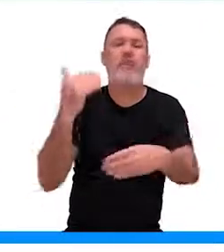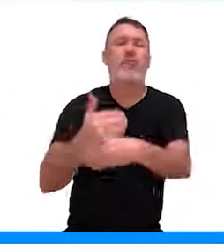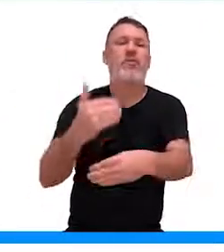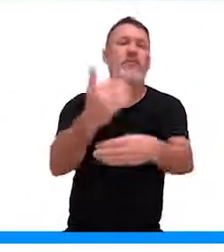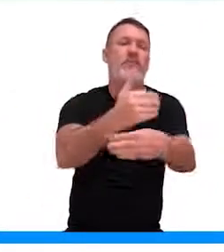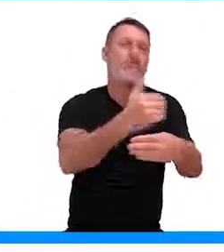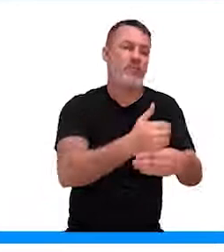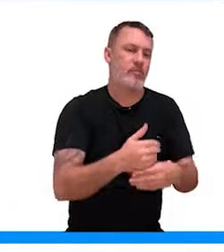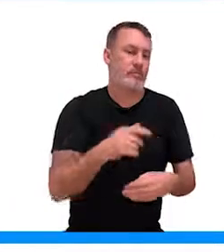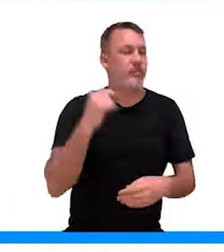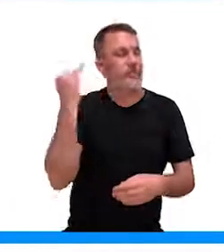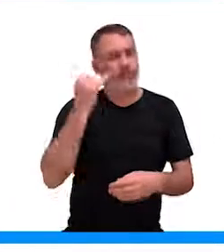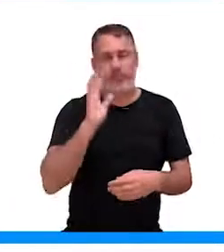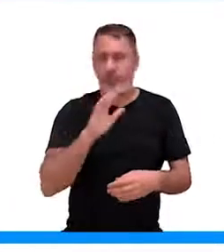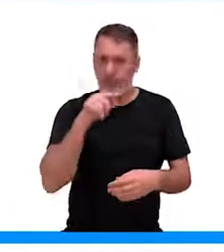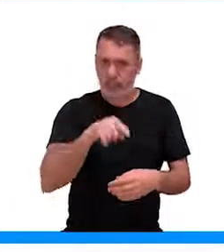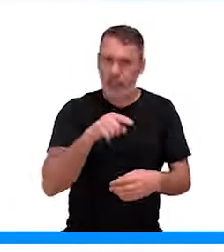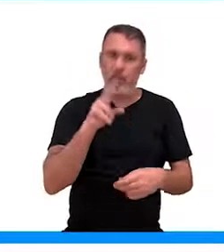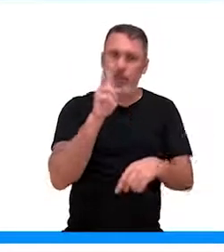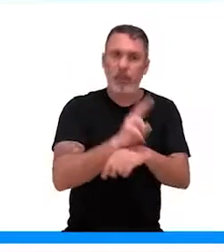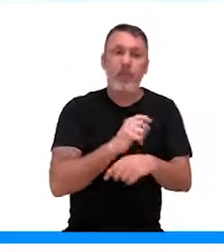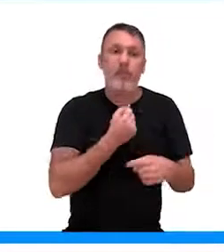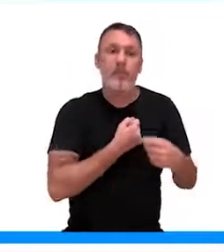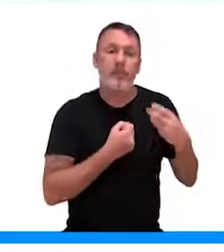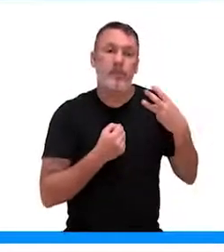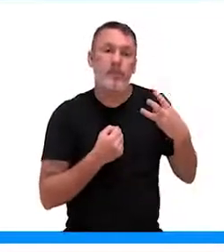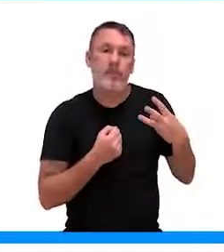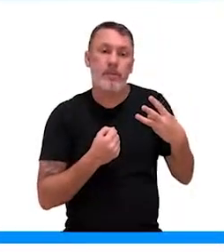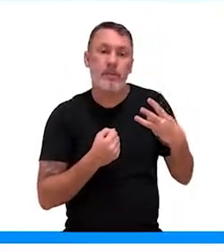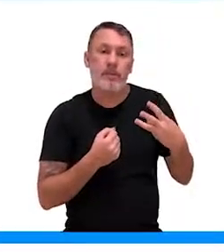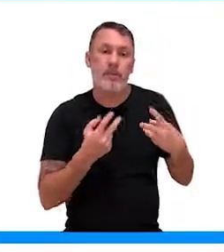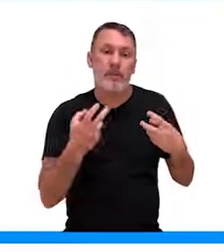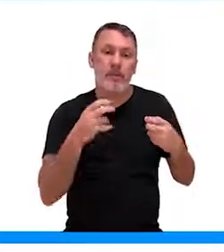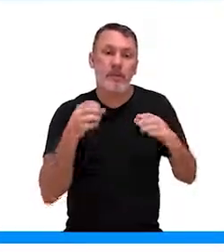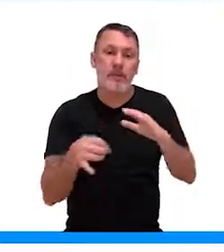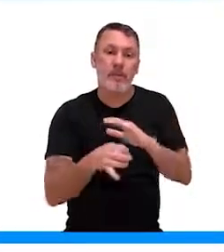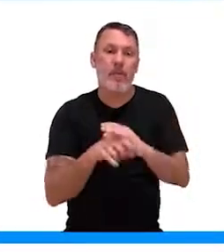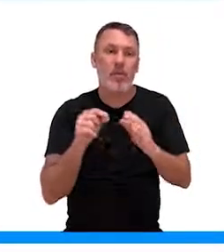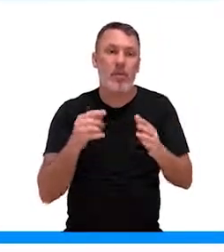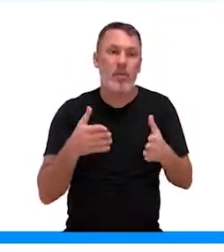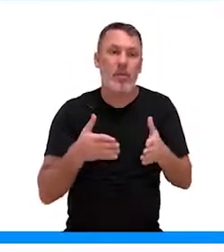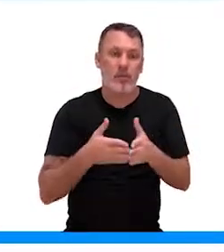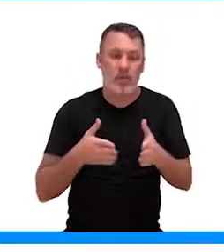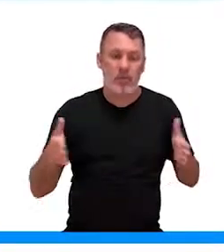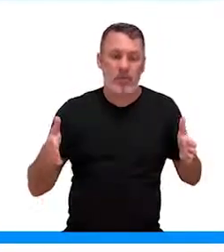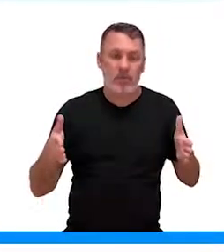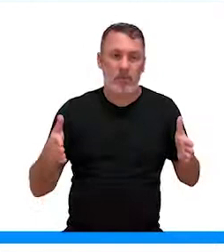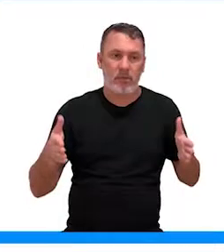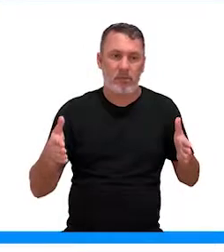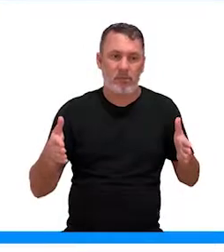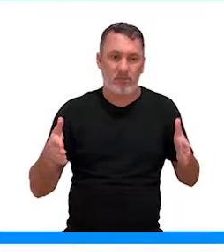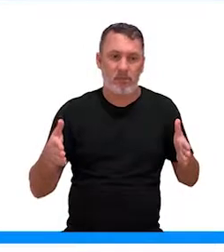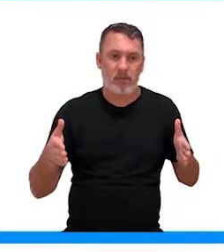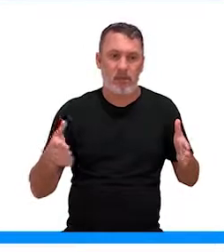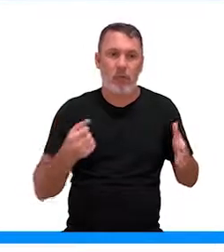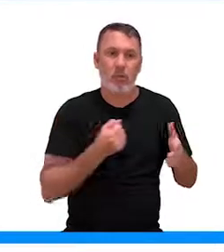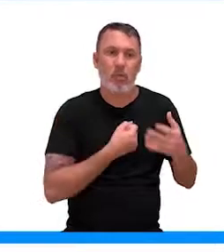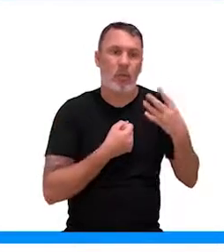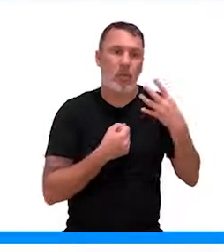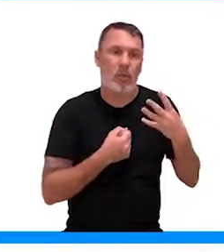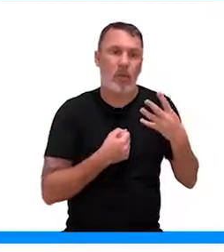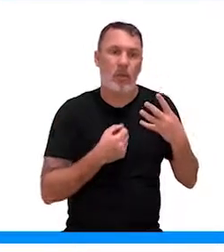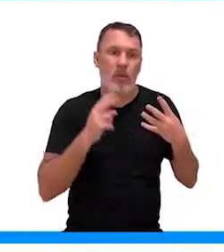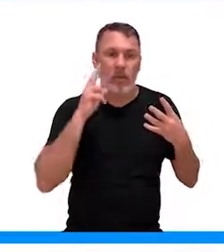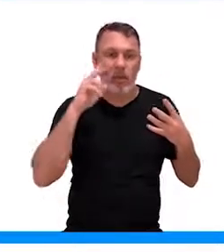muito importante, prático, didático para nós. 3, perceba que 3, a área do leito, ou seja, toda a área ocupada hídrica, tudo bem? 4,